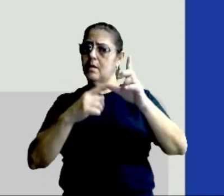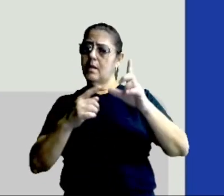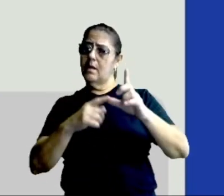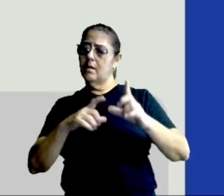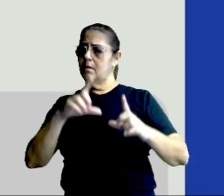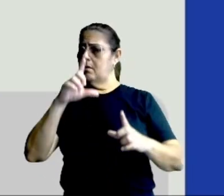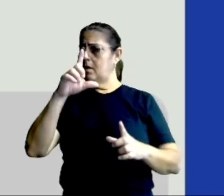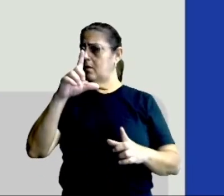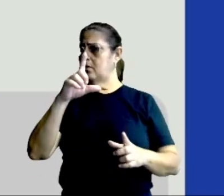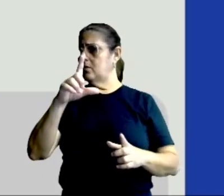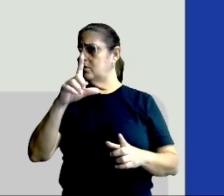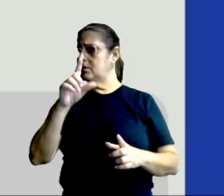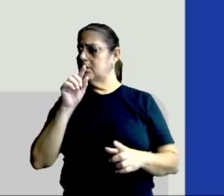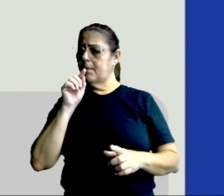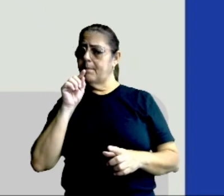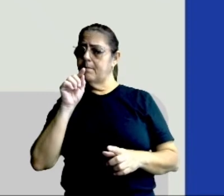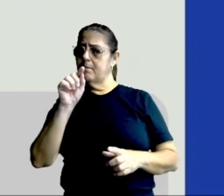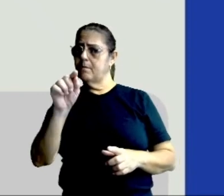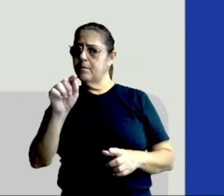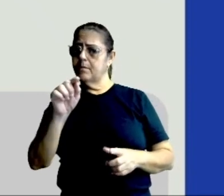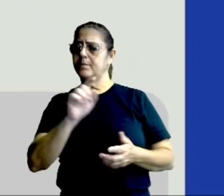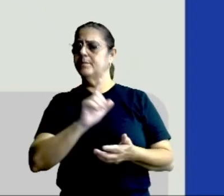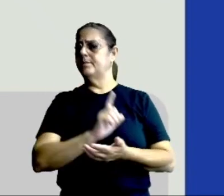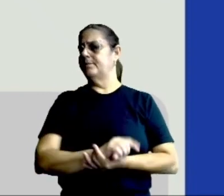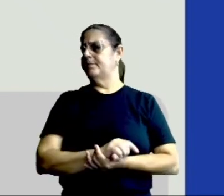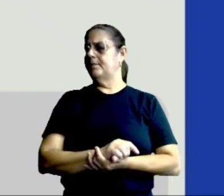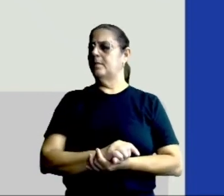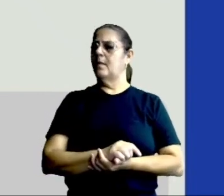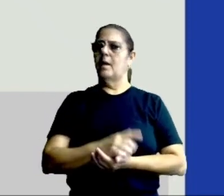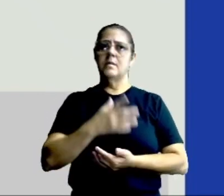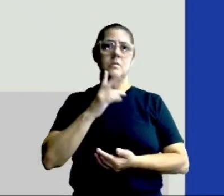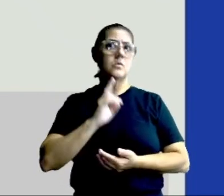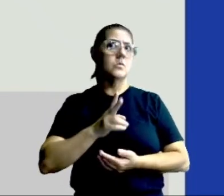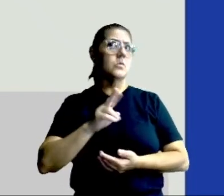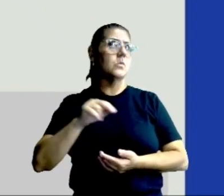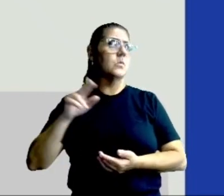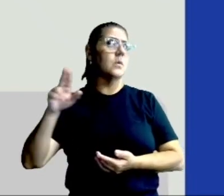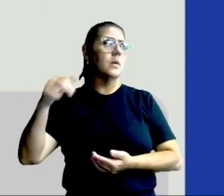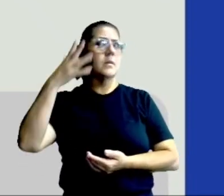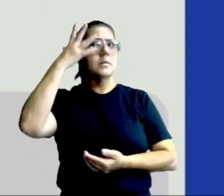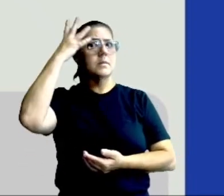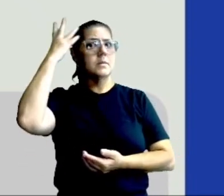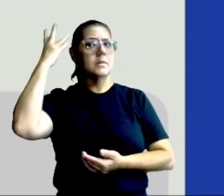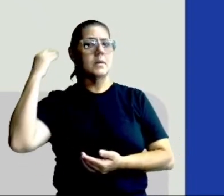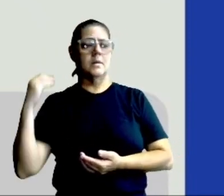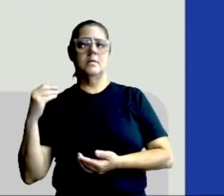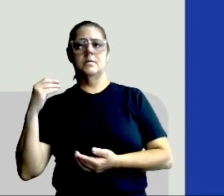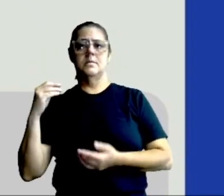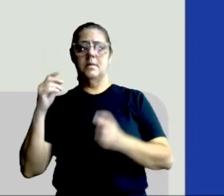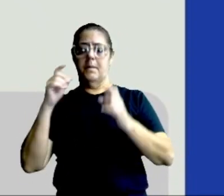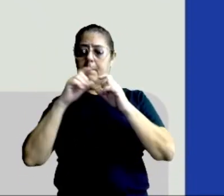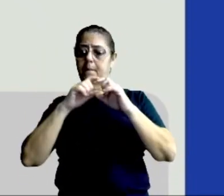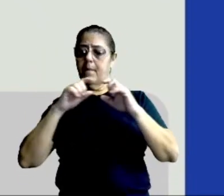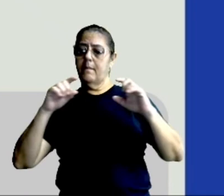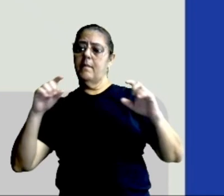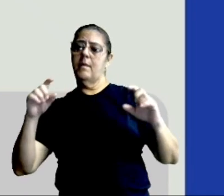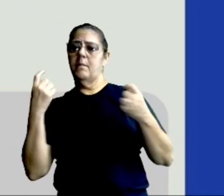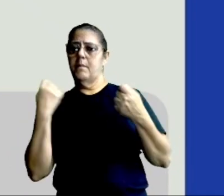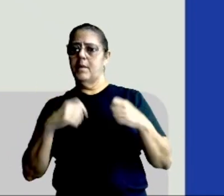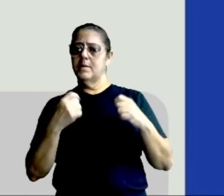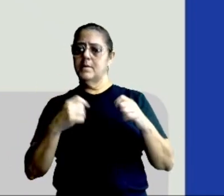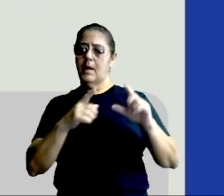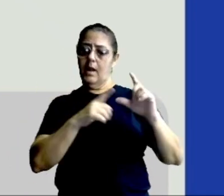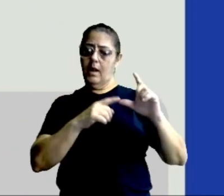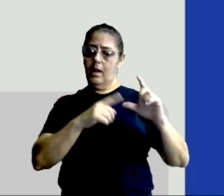e no final tem sempre o que o ponto final então nunca esquece eu parágrafo ele necessita